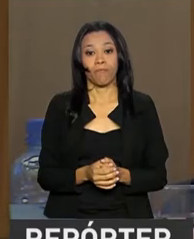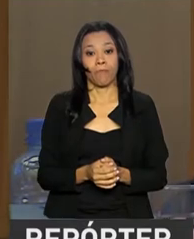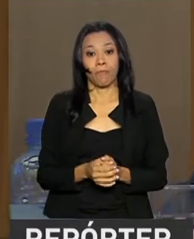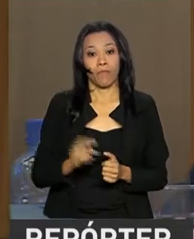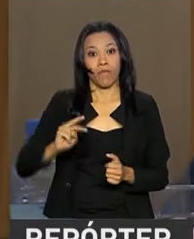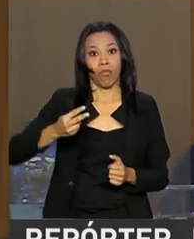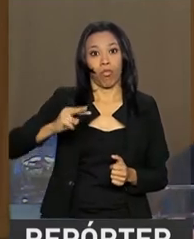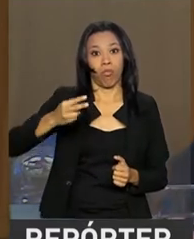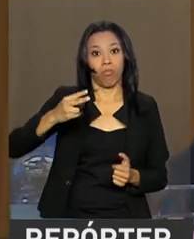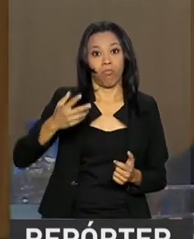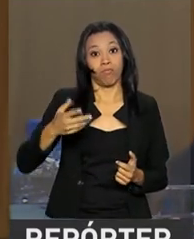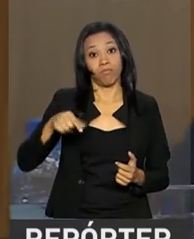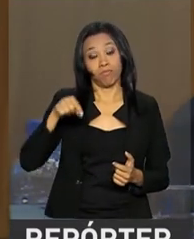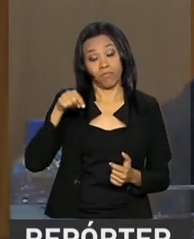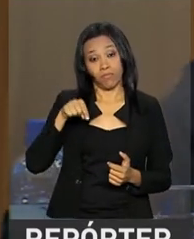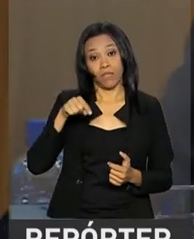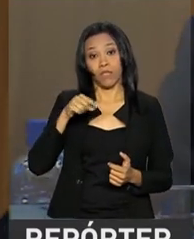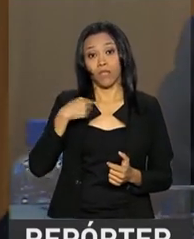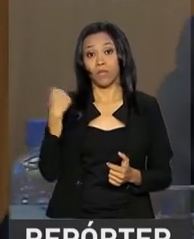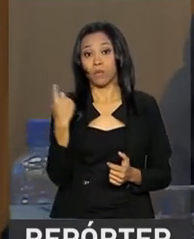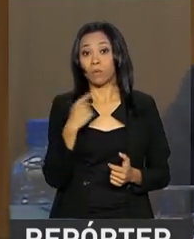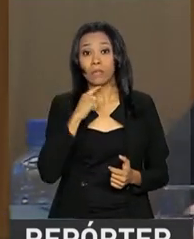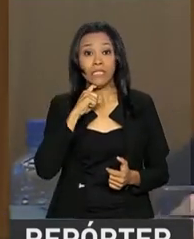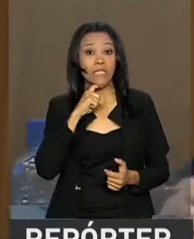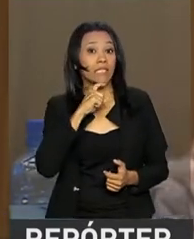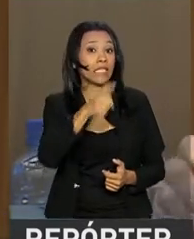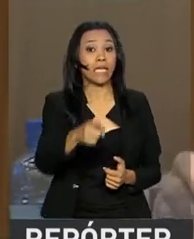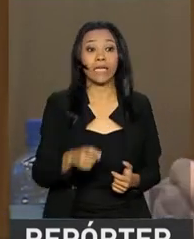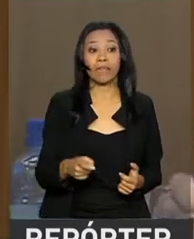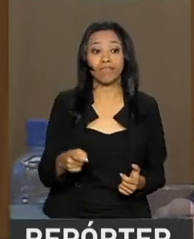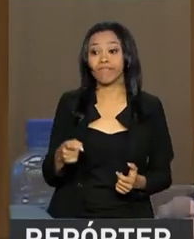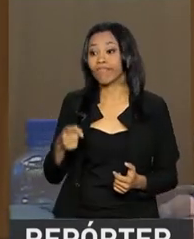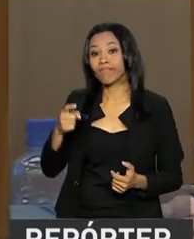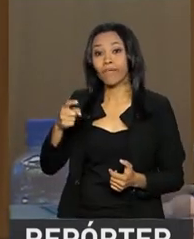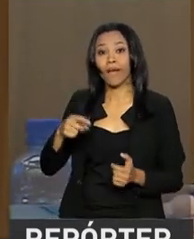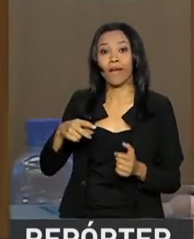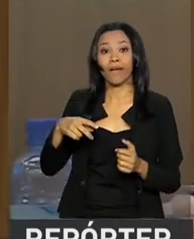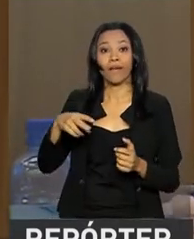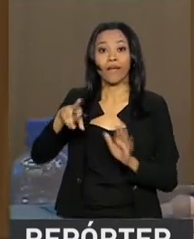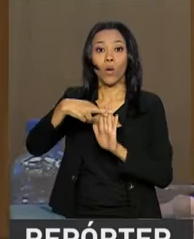há um Banco Central por trás, não há ninguém para defender, para regular,